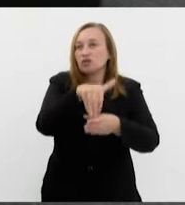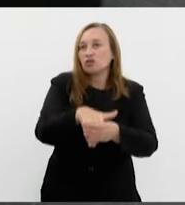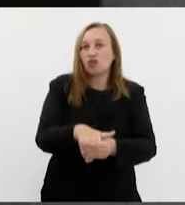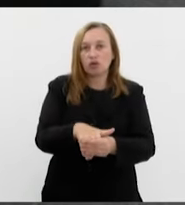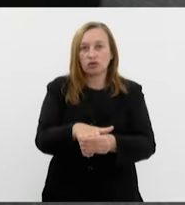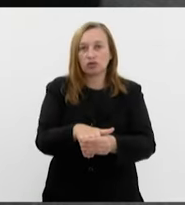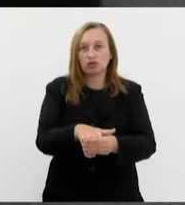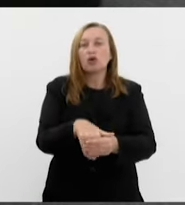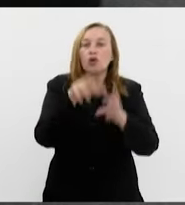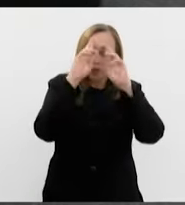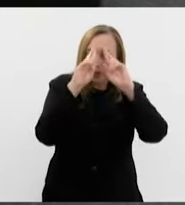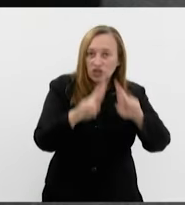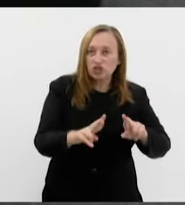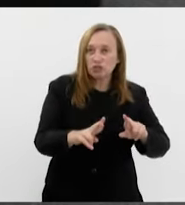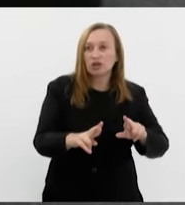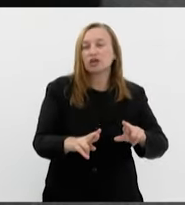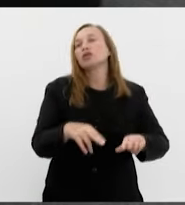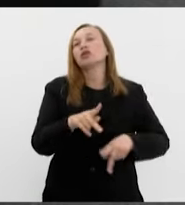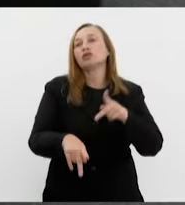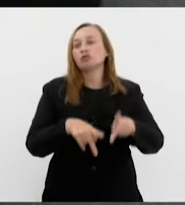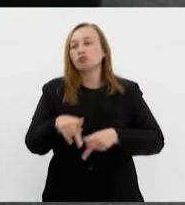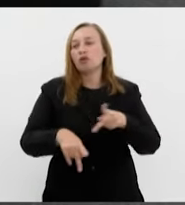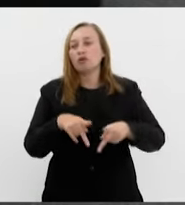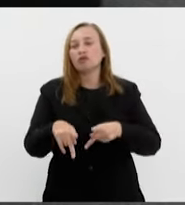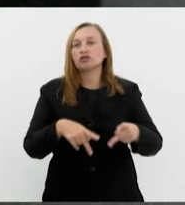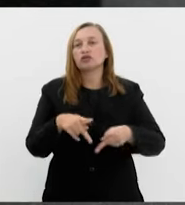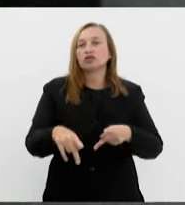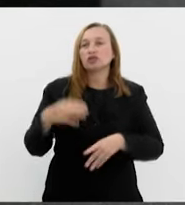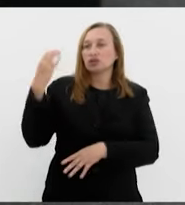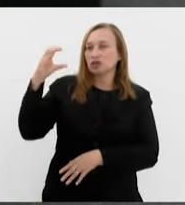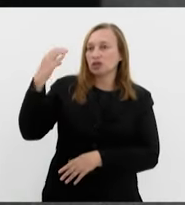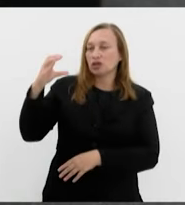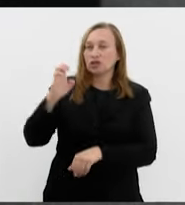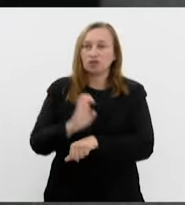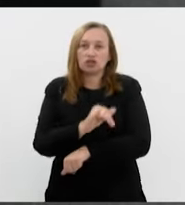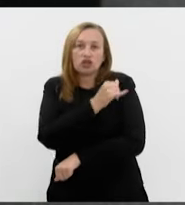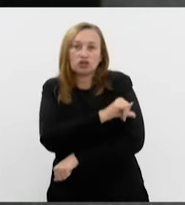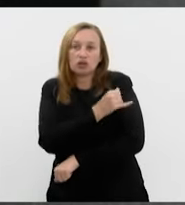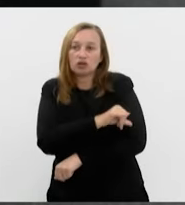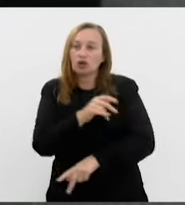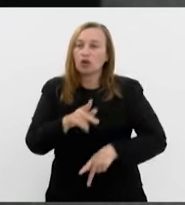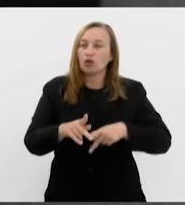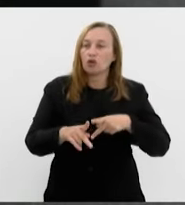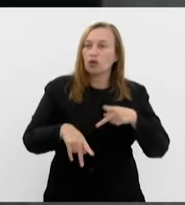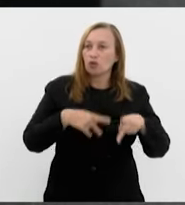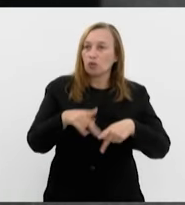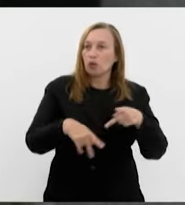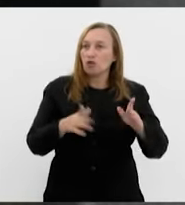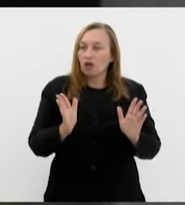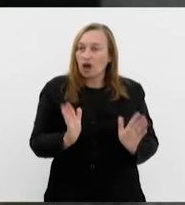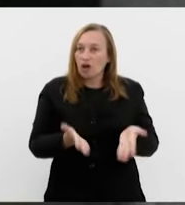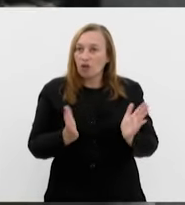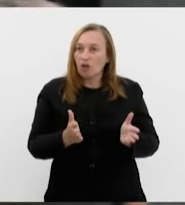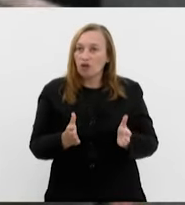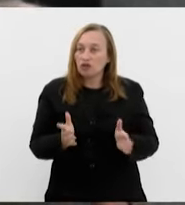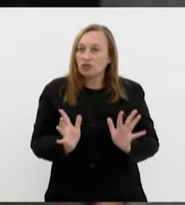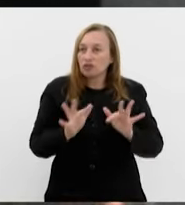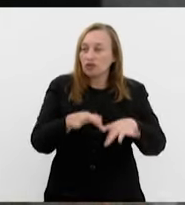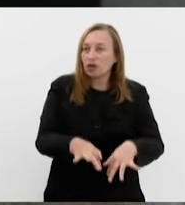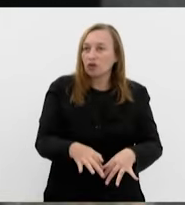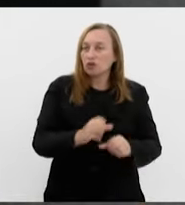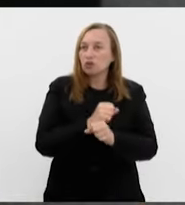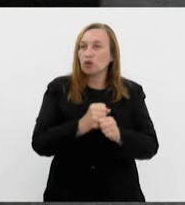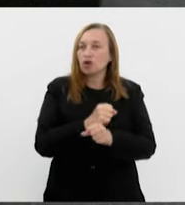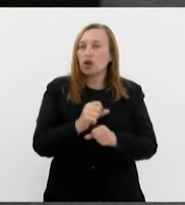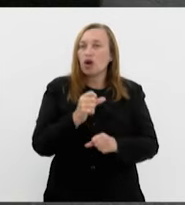gente ganha com respeito da população de Niterói e do Estado do Rio de Janeiro. A população tem agora, no final do ano, a oportunidade